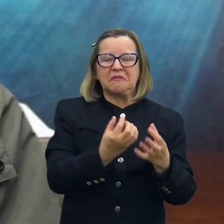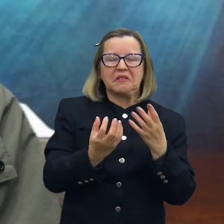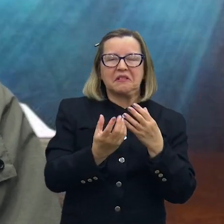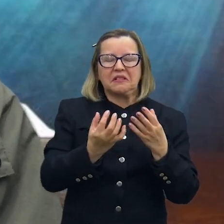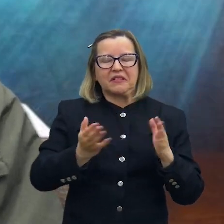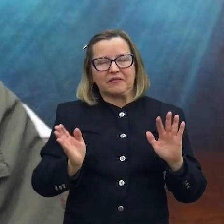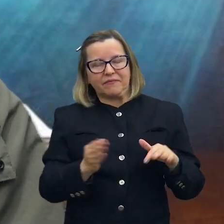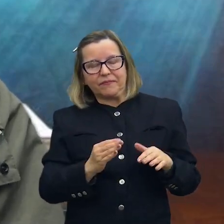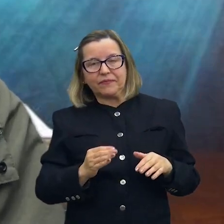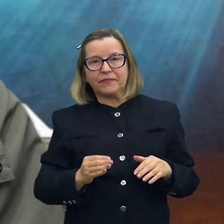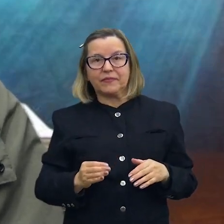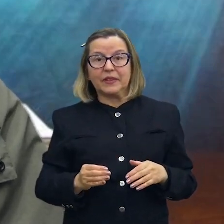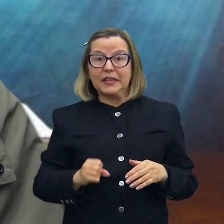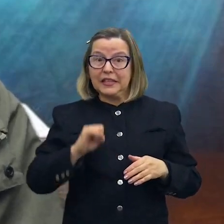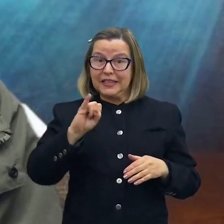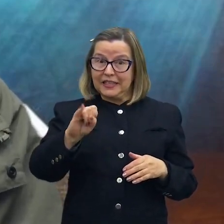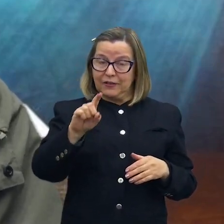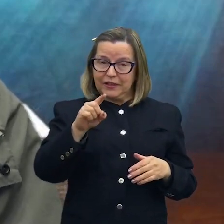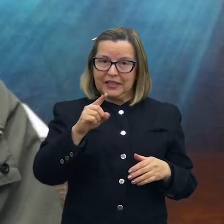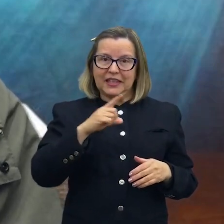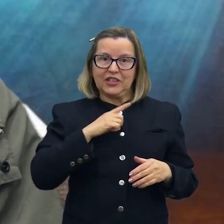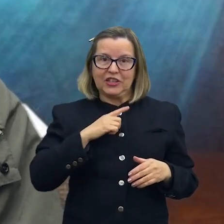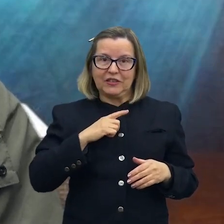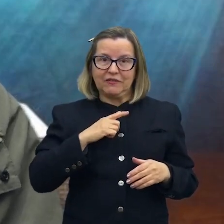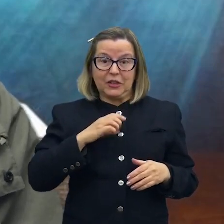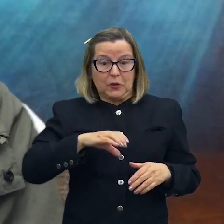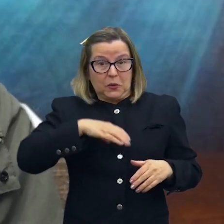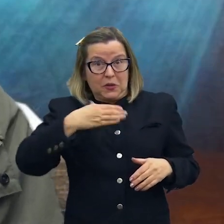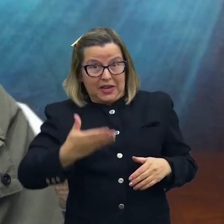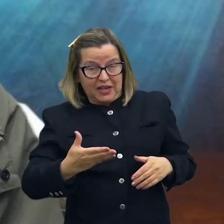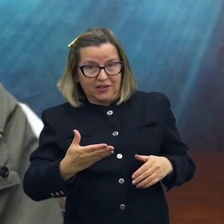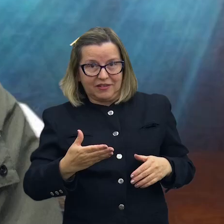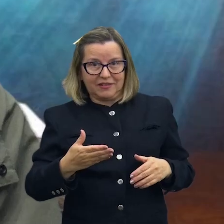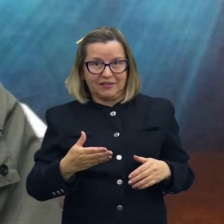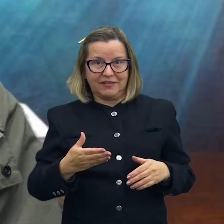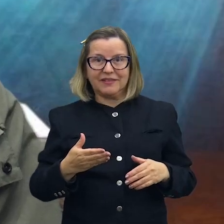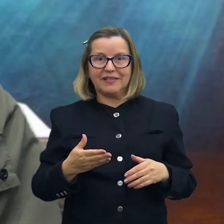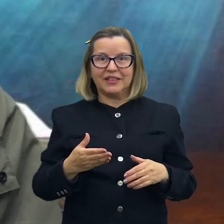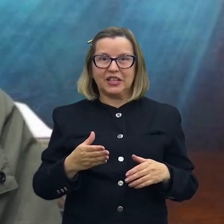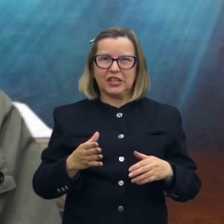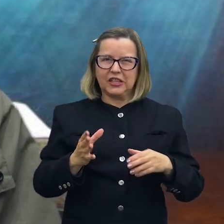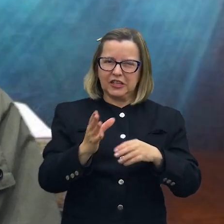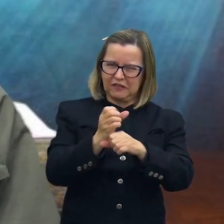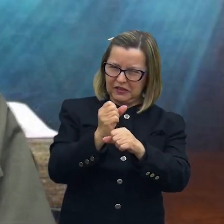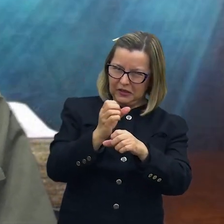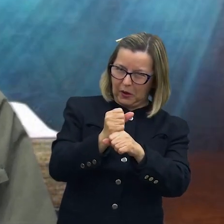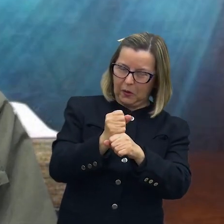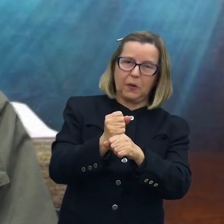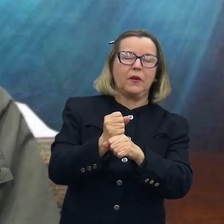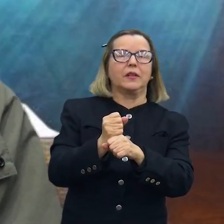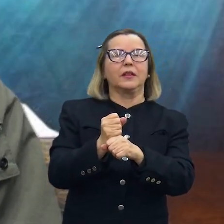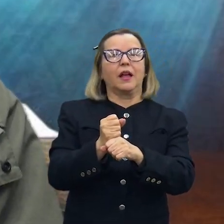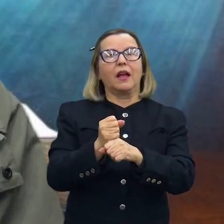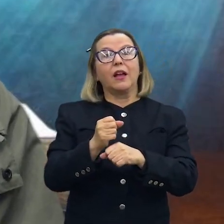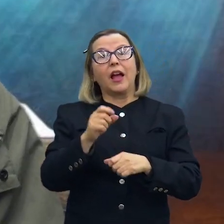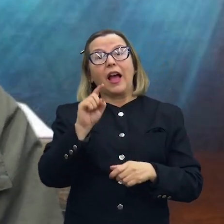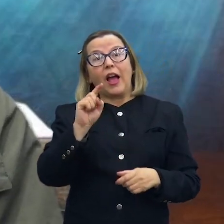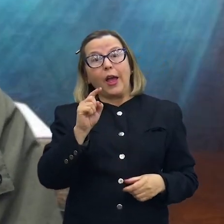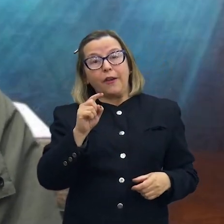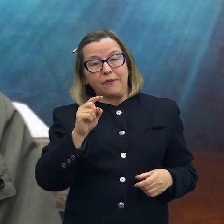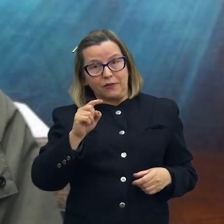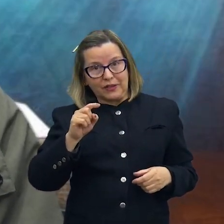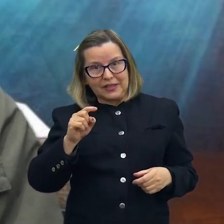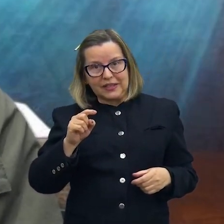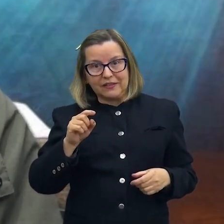Possivelmente, se você tiver coragem de encarar os números do seu orçamento familiar ou da sua empresa, você vai ver que